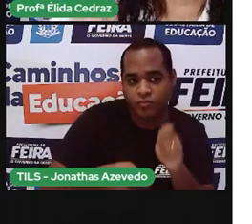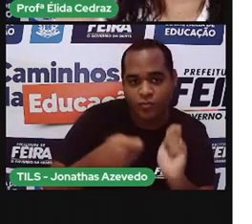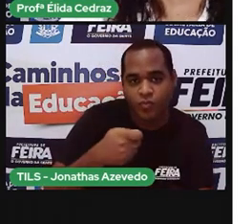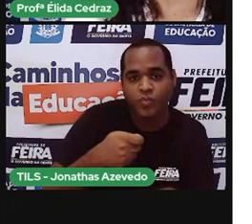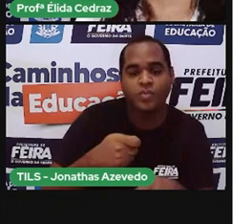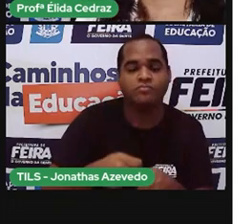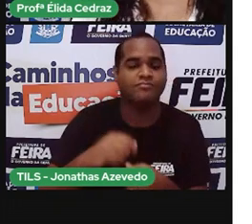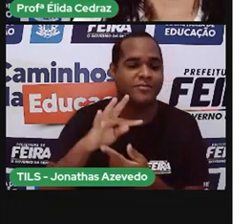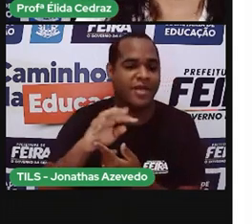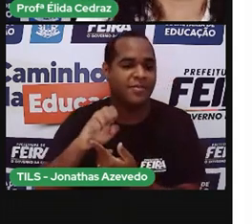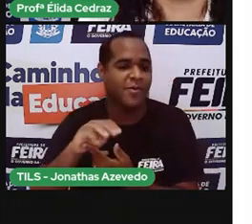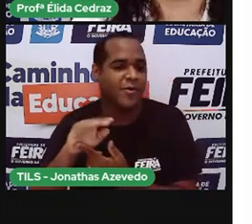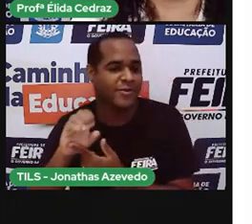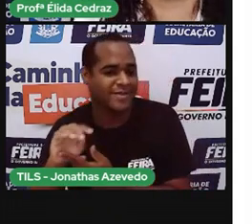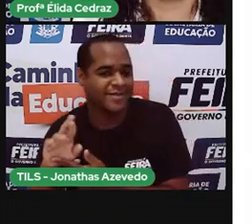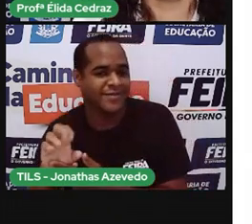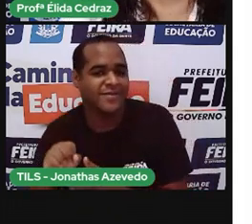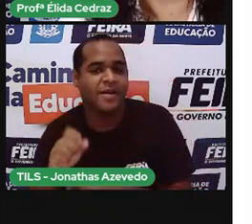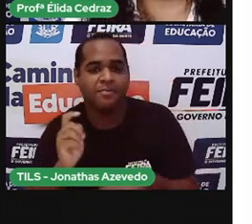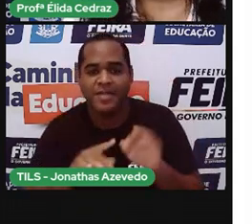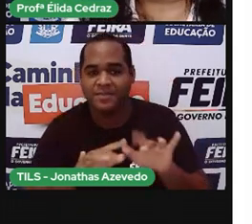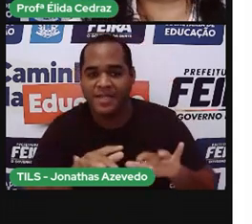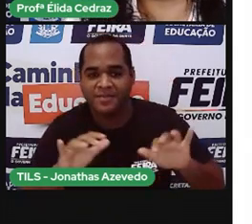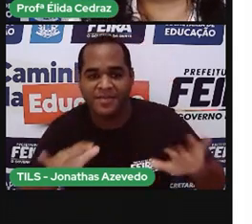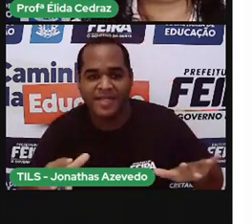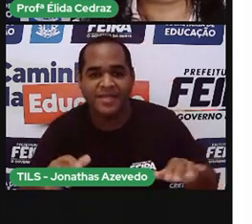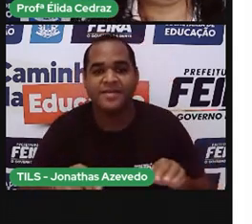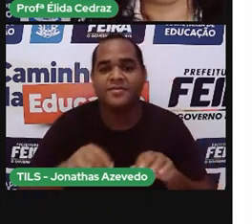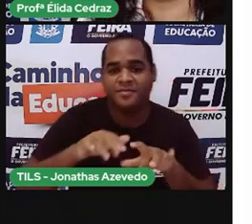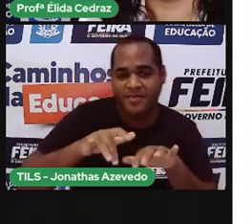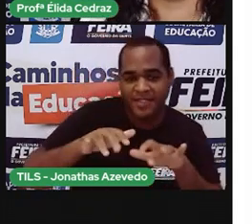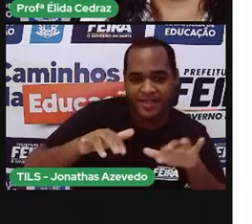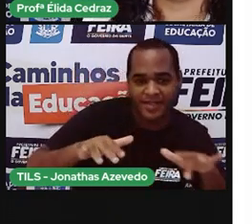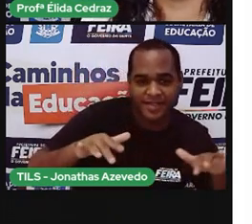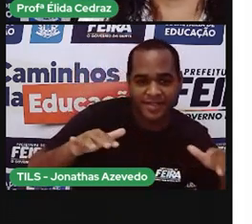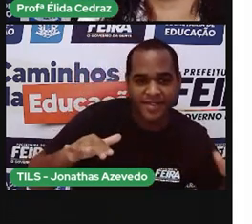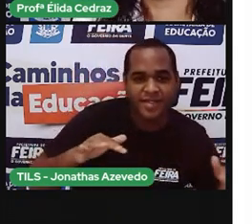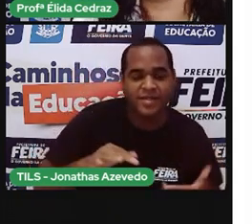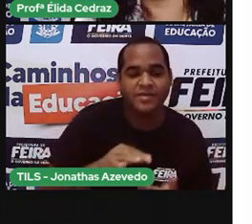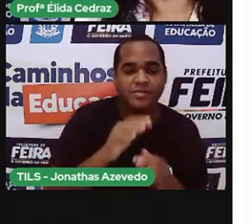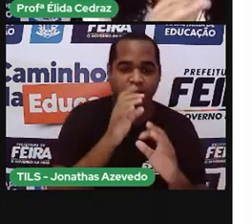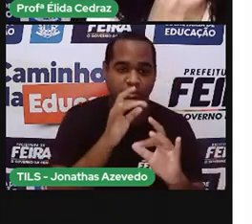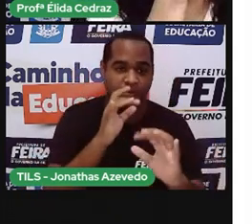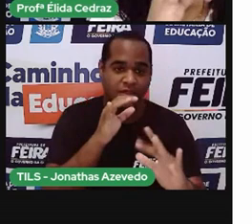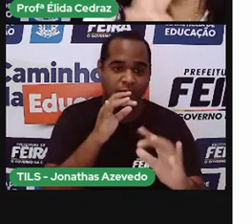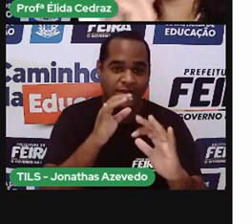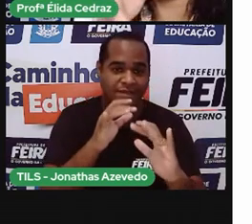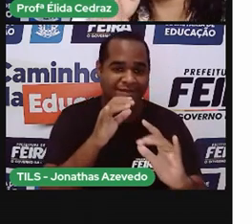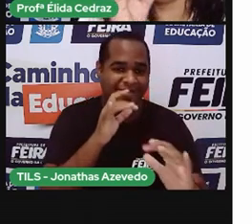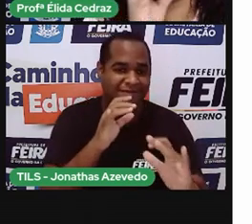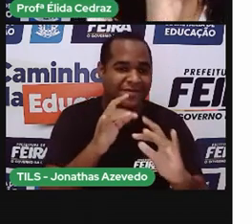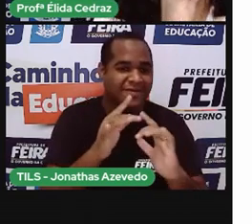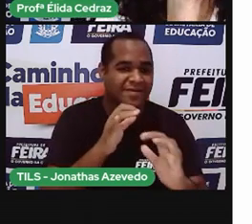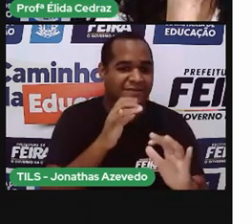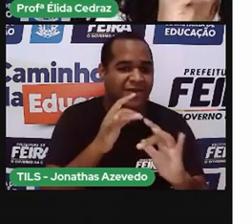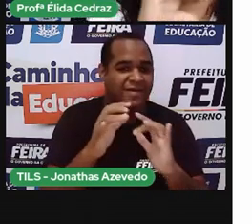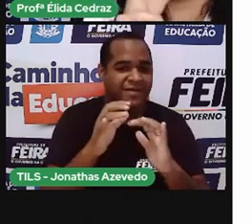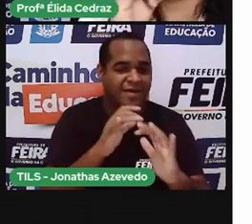tum, tum, tum, um tamborzinho, plim, plim, plim, um pianinho, tiruliruli,